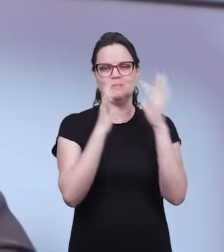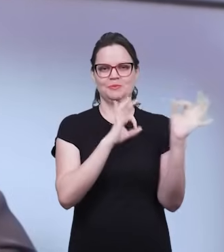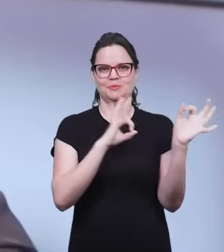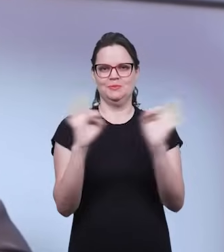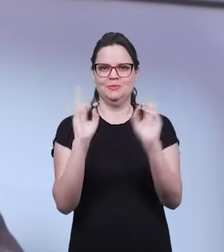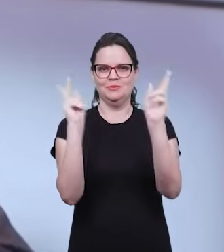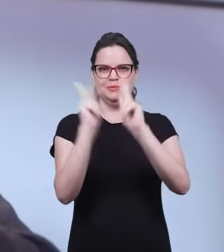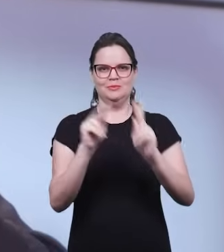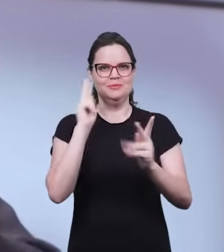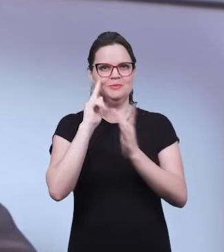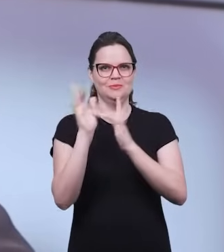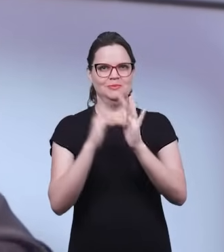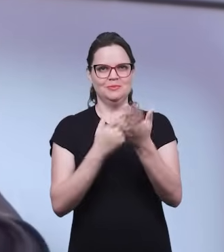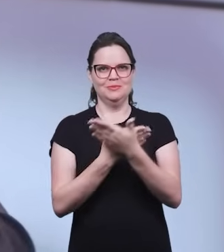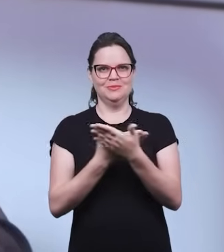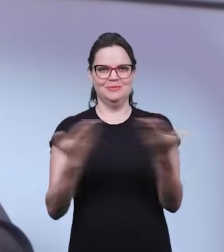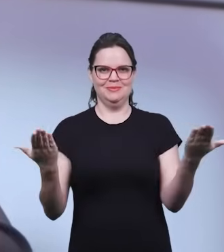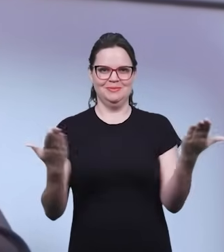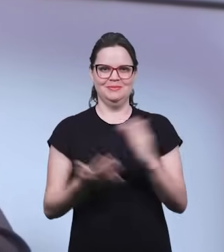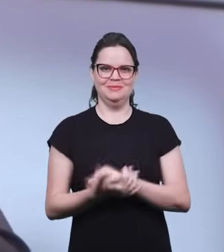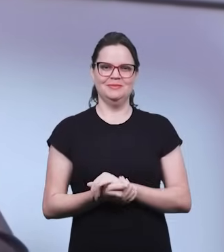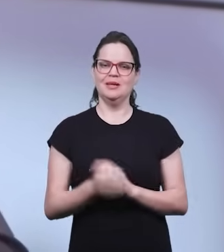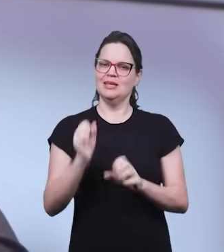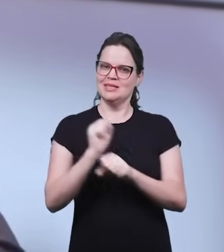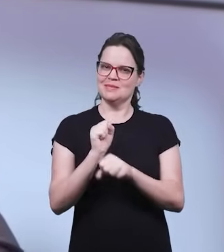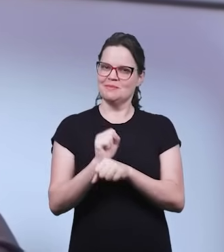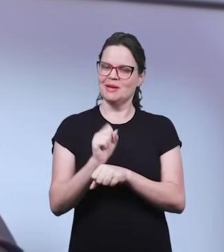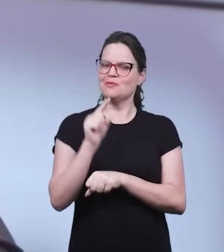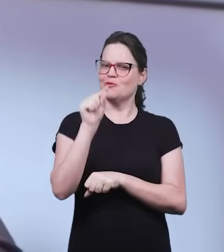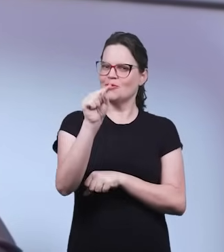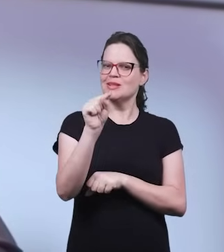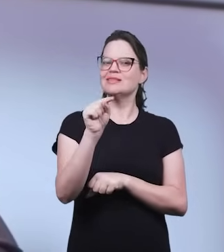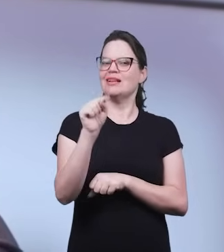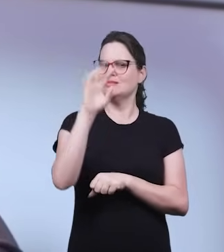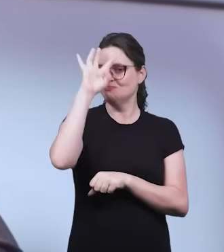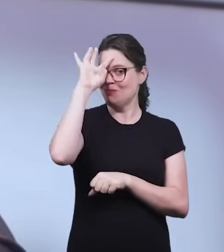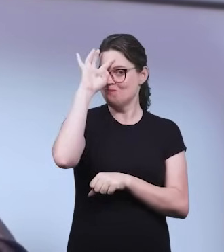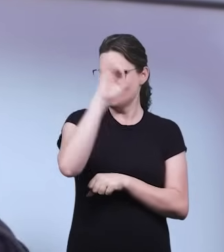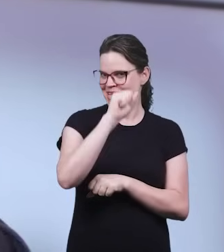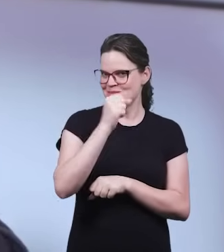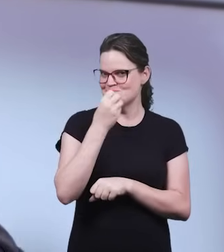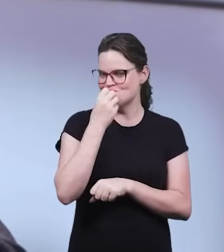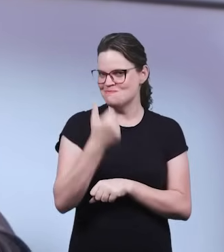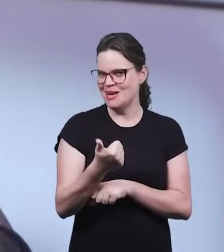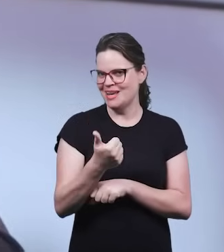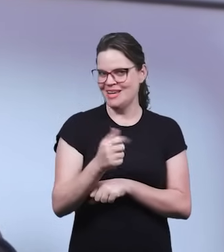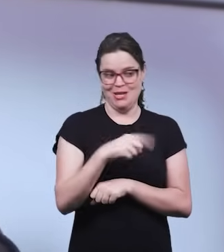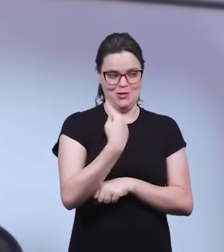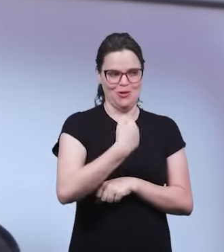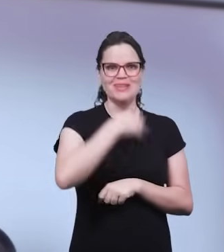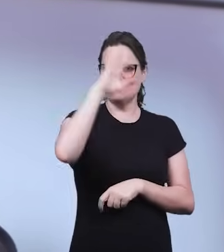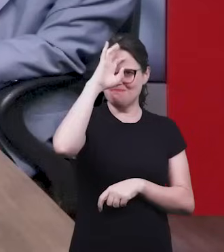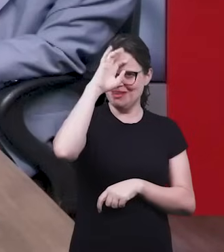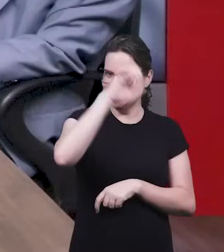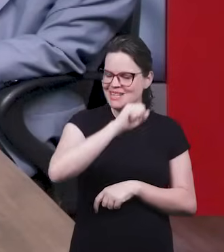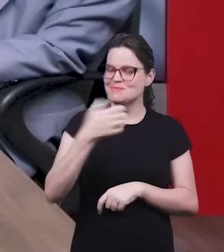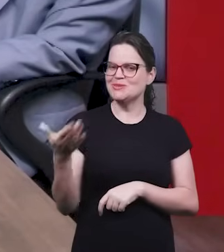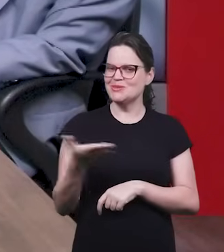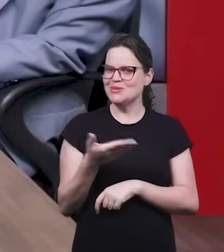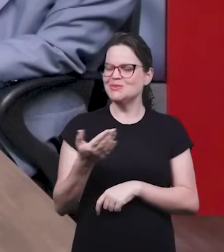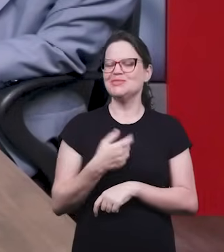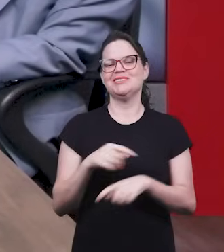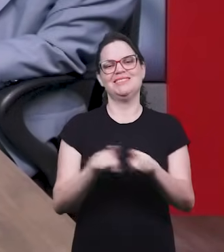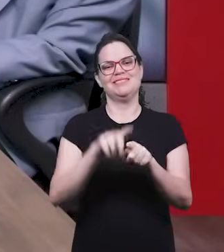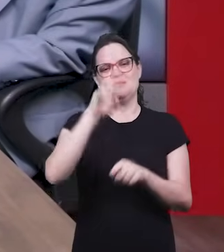nos assistem com a paz do Senhor Jesus. Esperamos que vocês tenham aprendido tanto quanto nós aprendemos